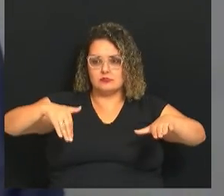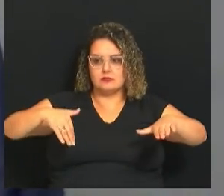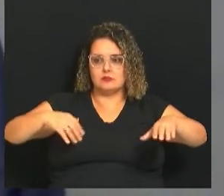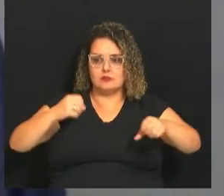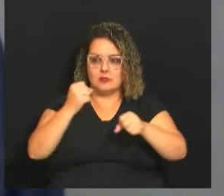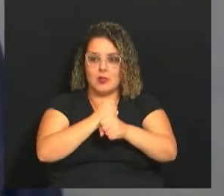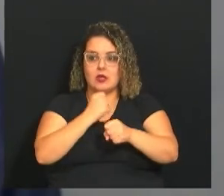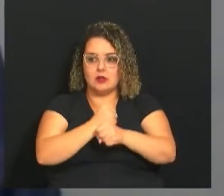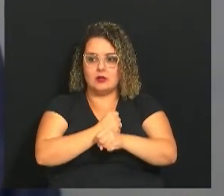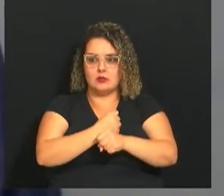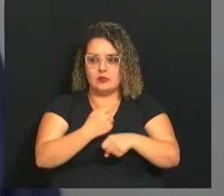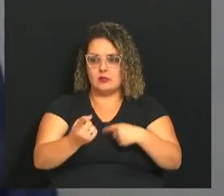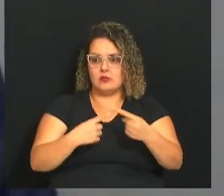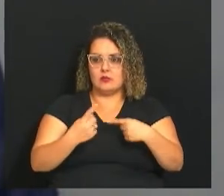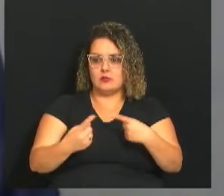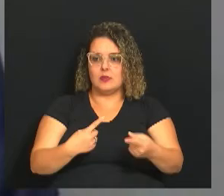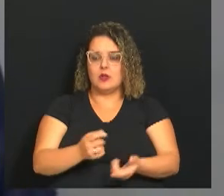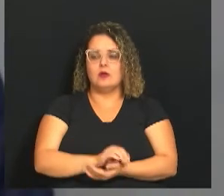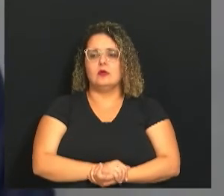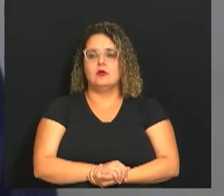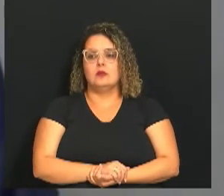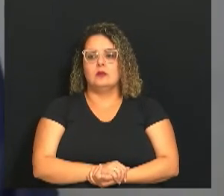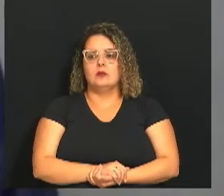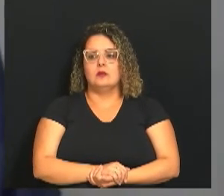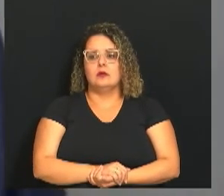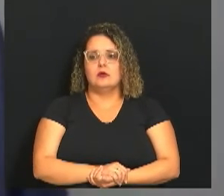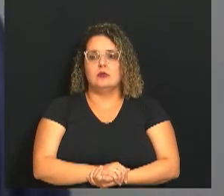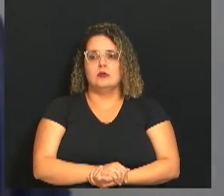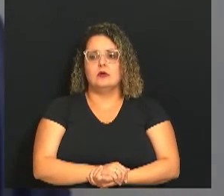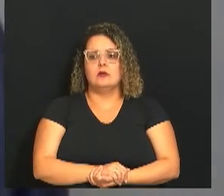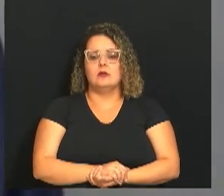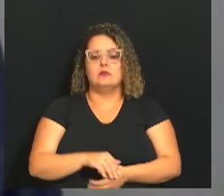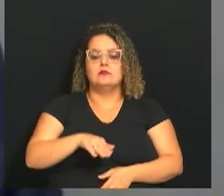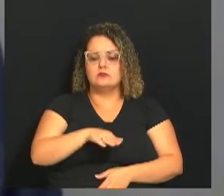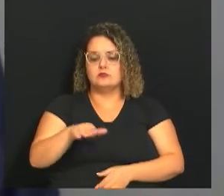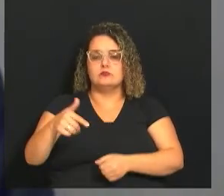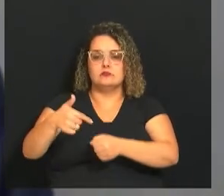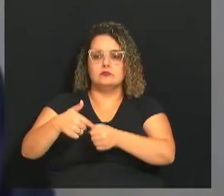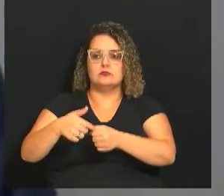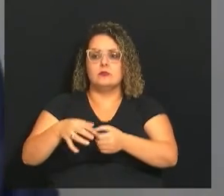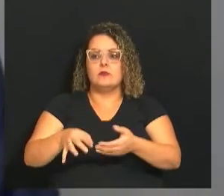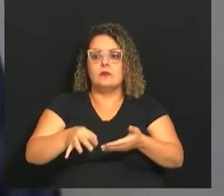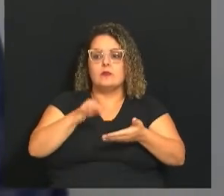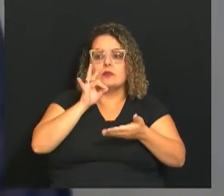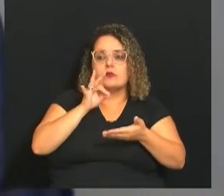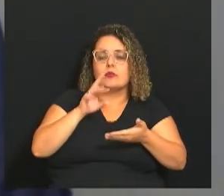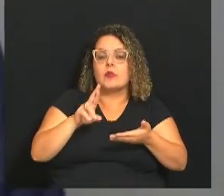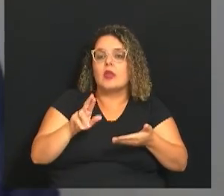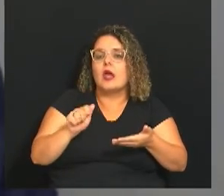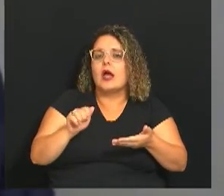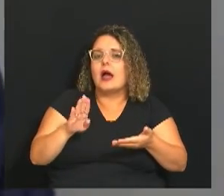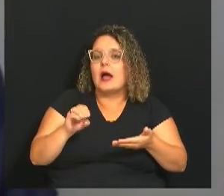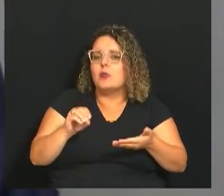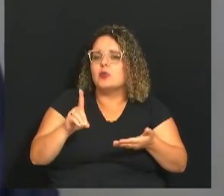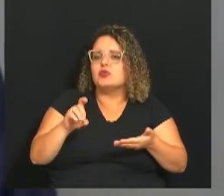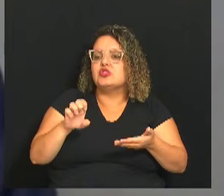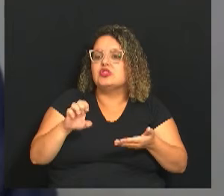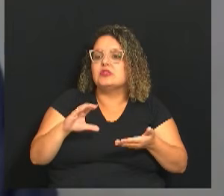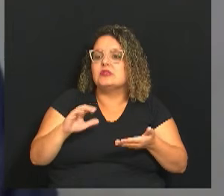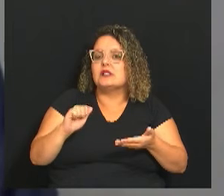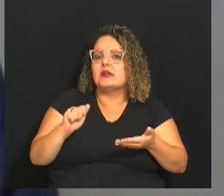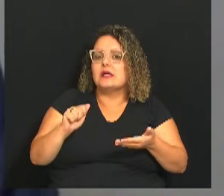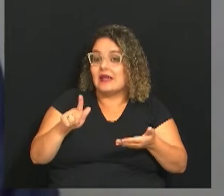estrada. O rapaz entrou no posto de manhã, falou, um café e um rabo de galo. Eu olhei, ele estava dirigindo um